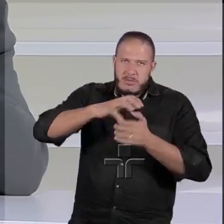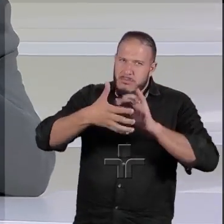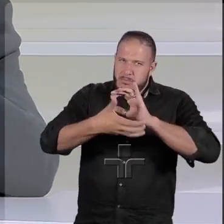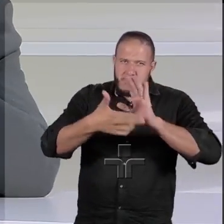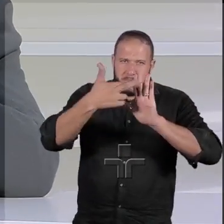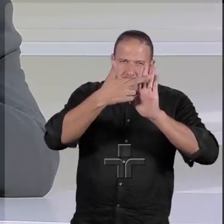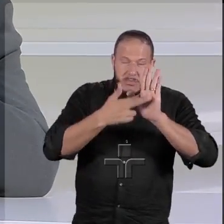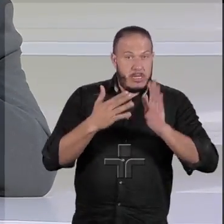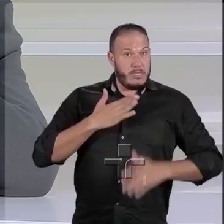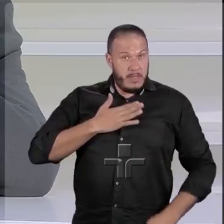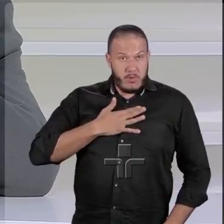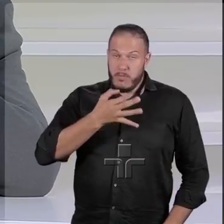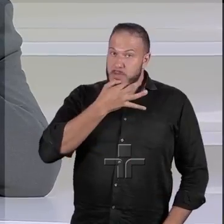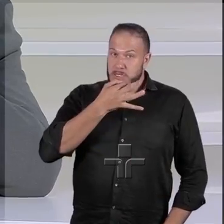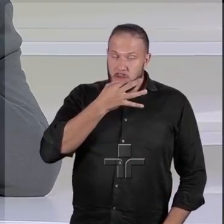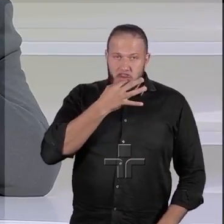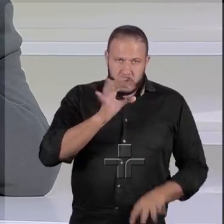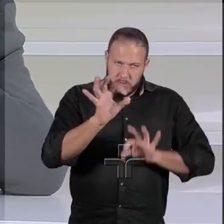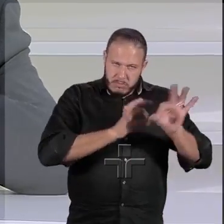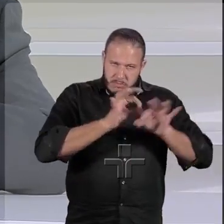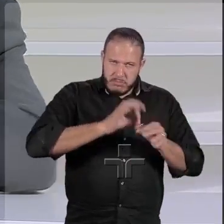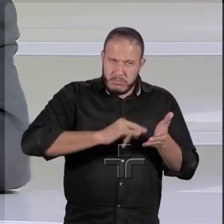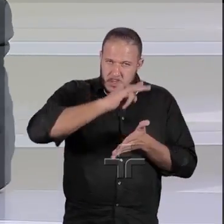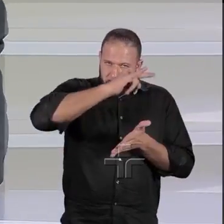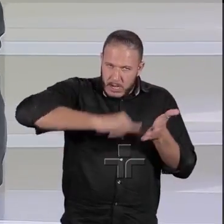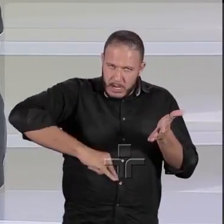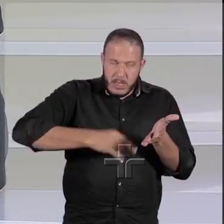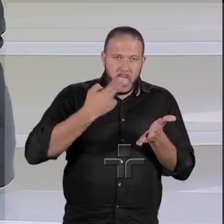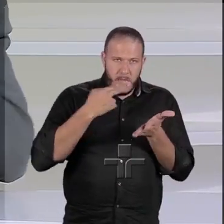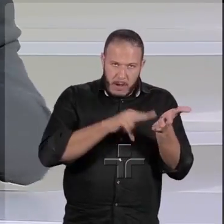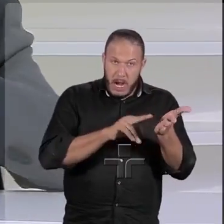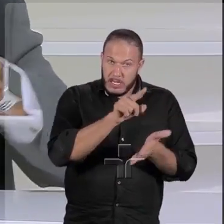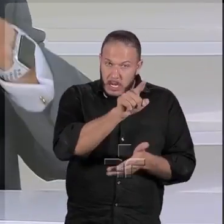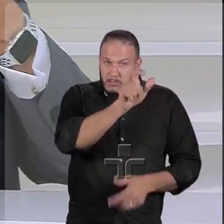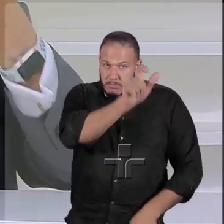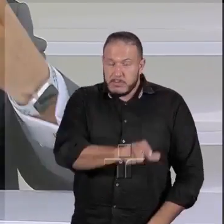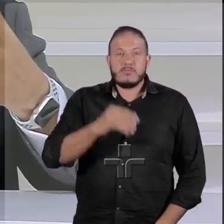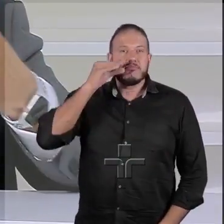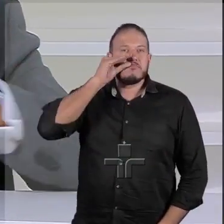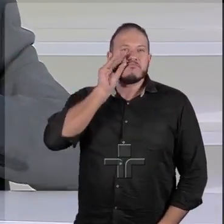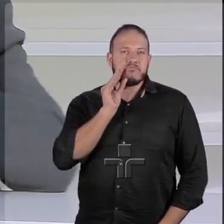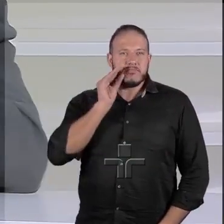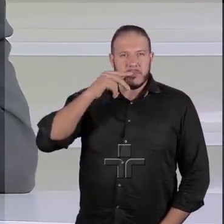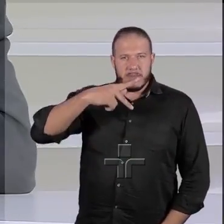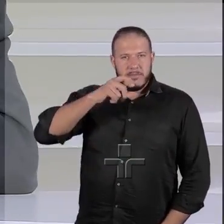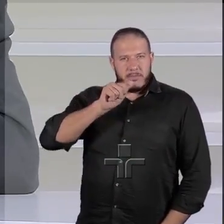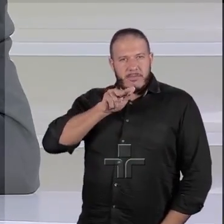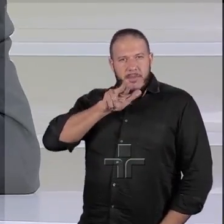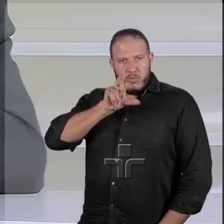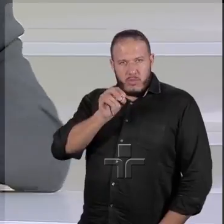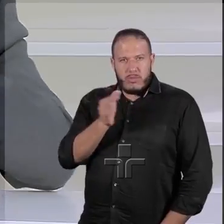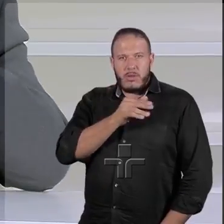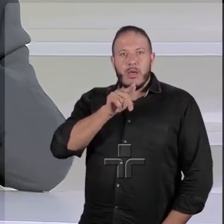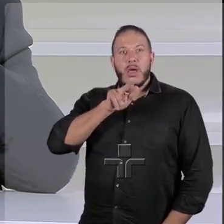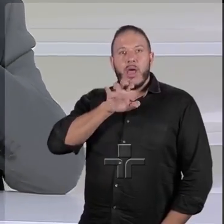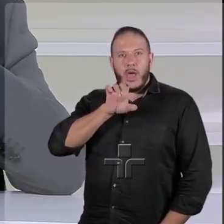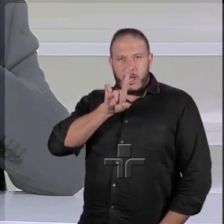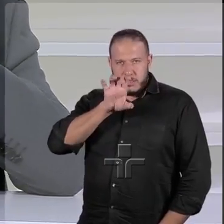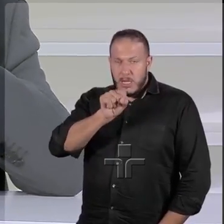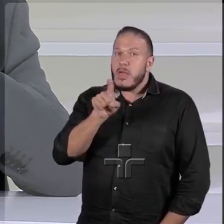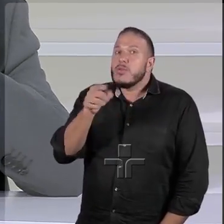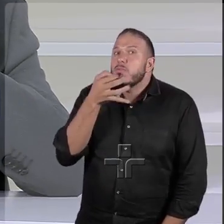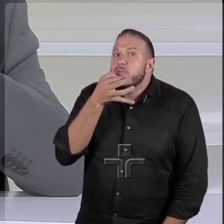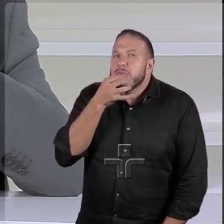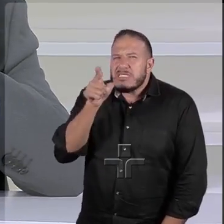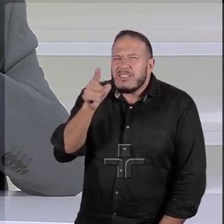uma carta ao Paulo Guedes, a pedido da revista Época, vários ex-ministros falaram, e eu dei uma sugestão para ele. Convence